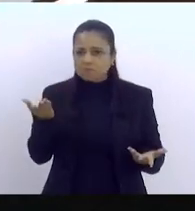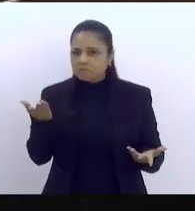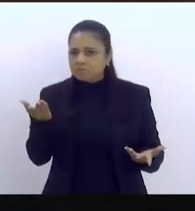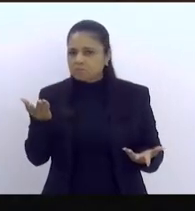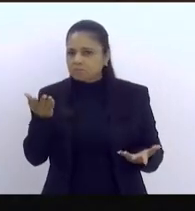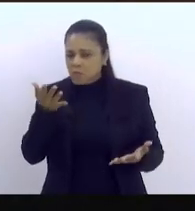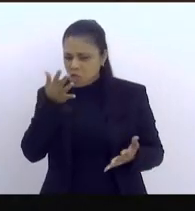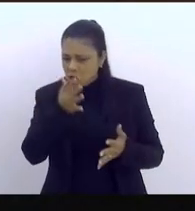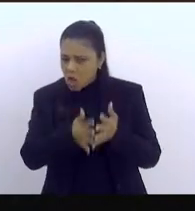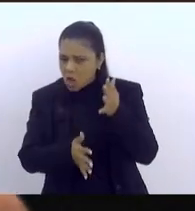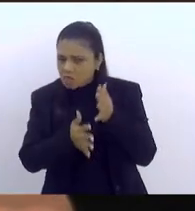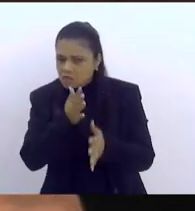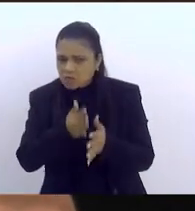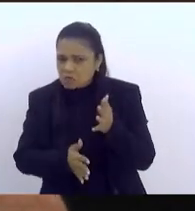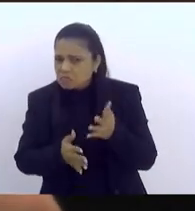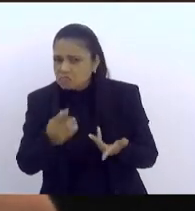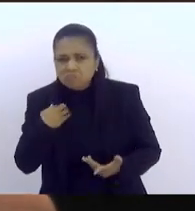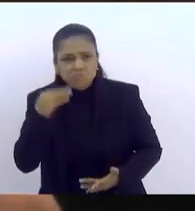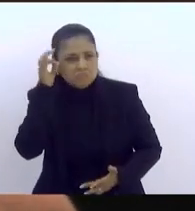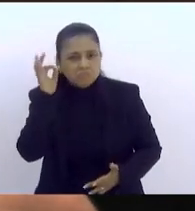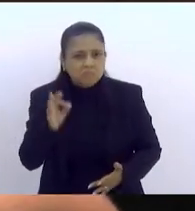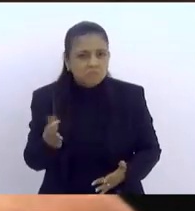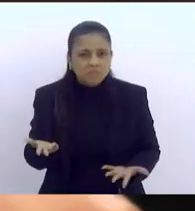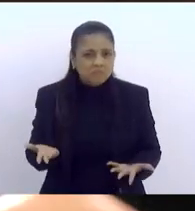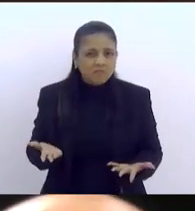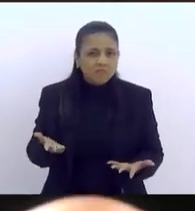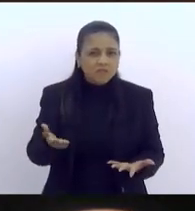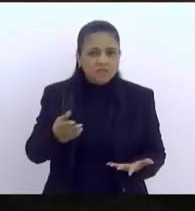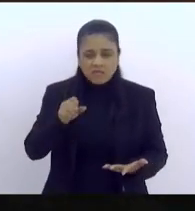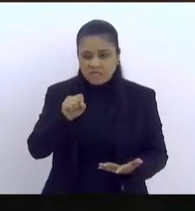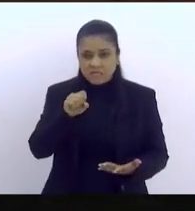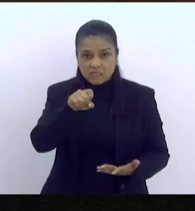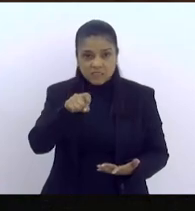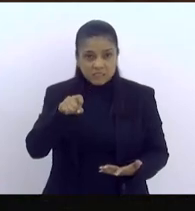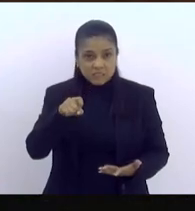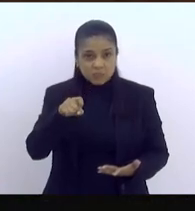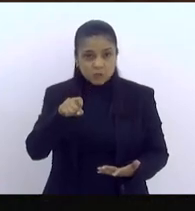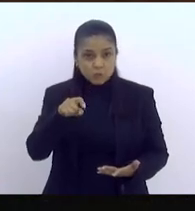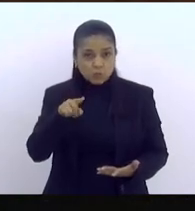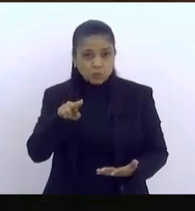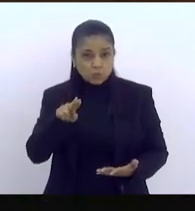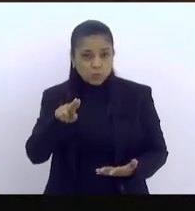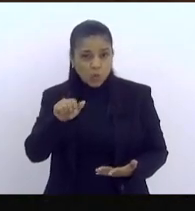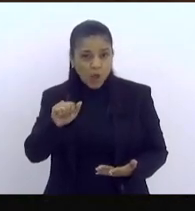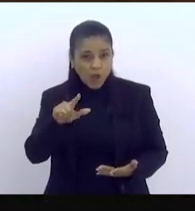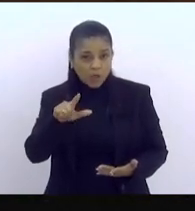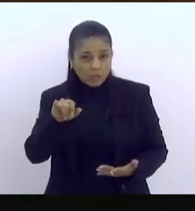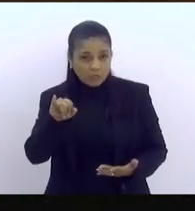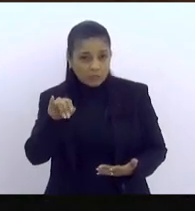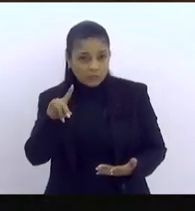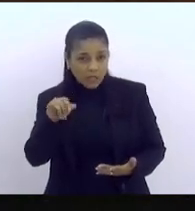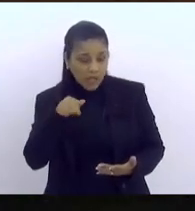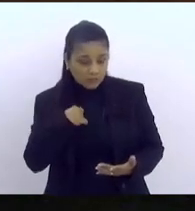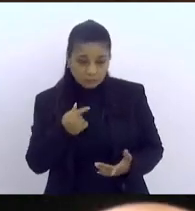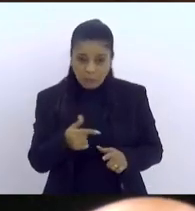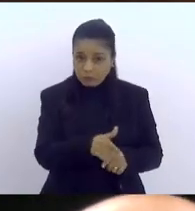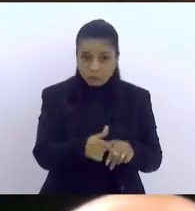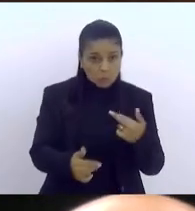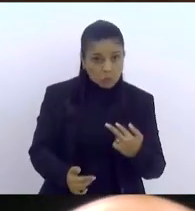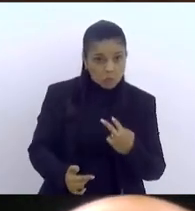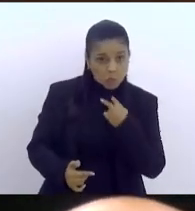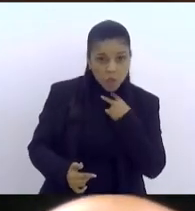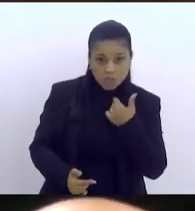Não dá para entender. Se ela pode definir a sexualidade dela, ela não pode responder pelos seus atos, quando falamos 16